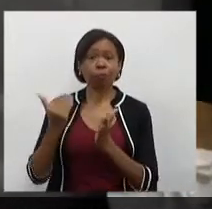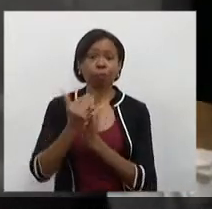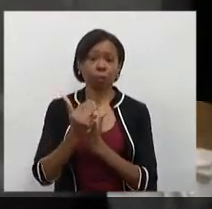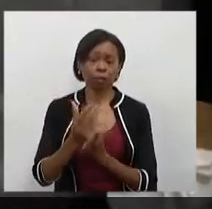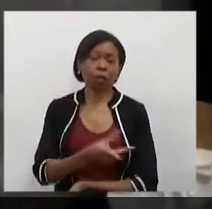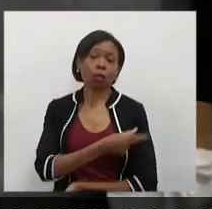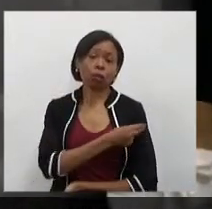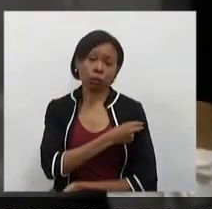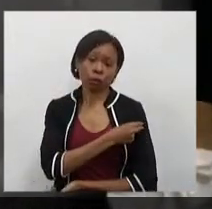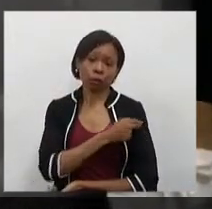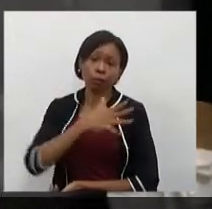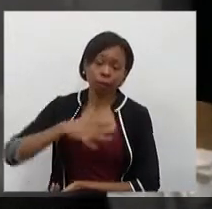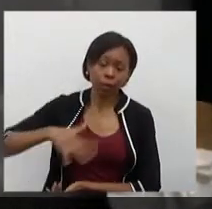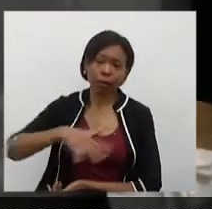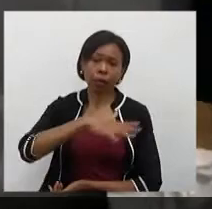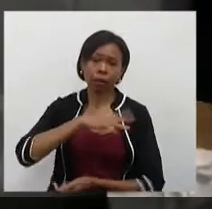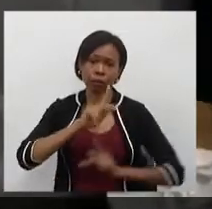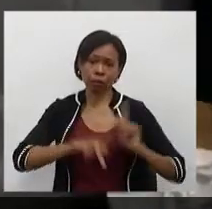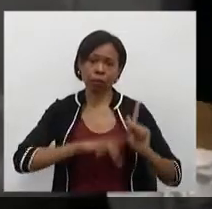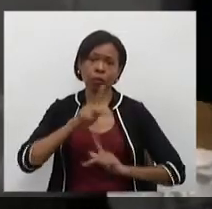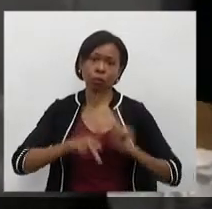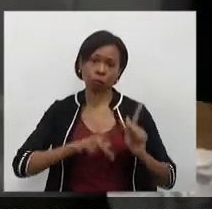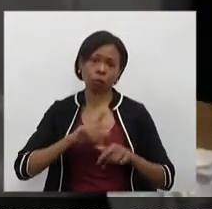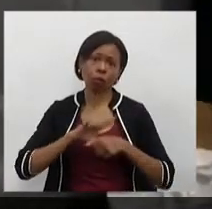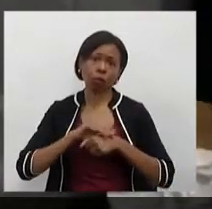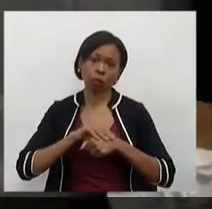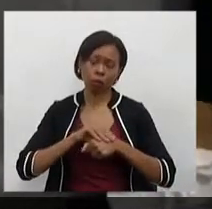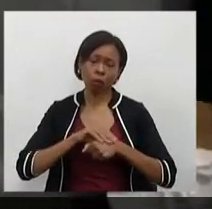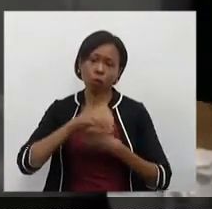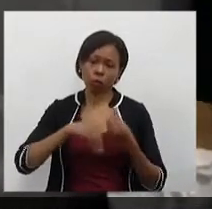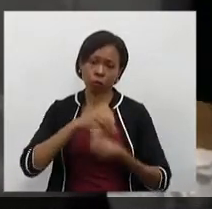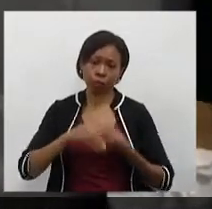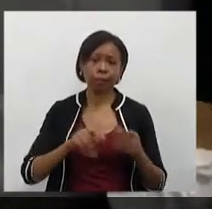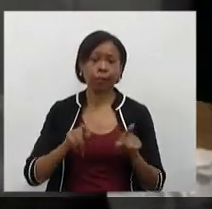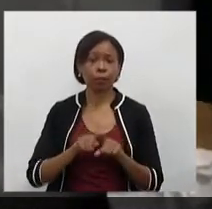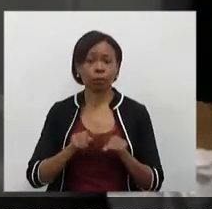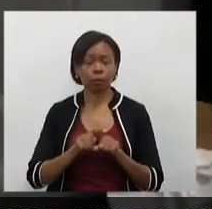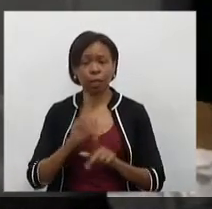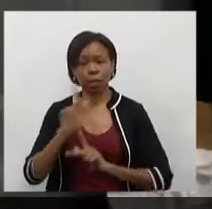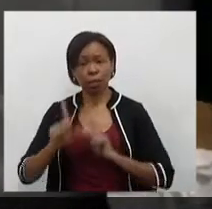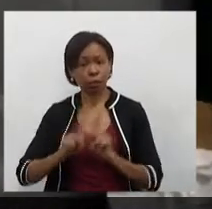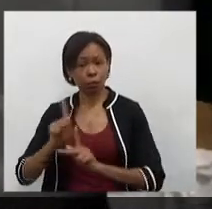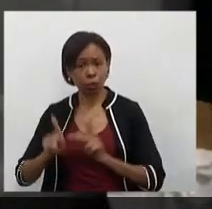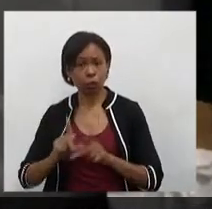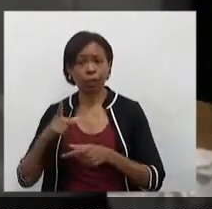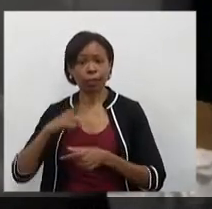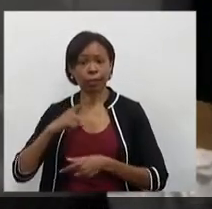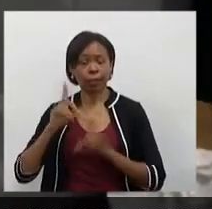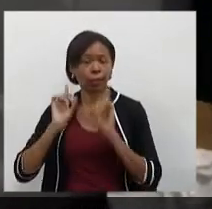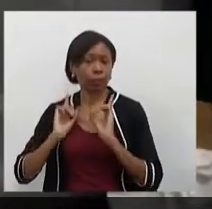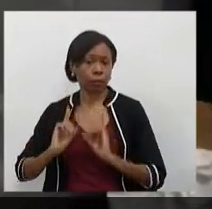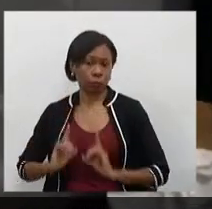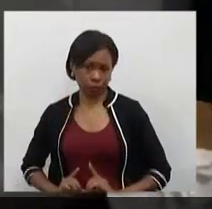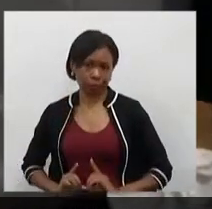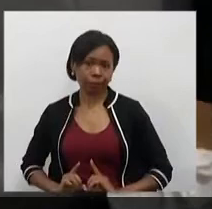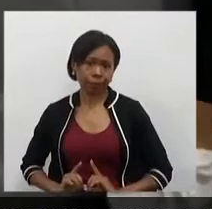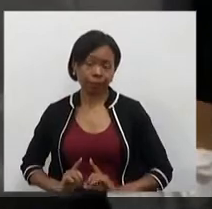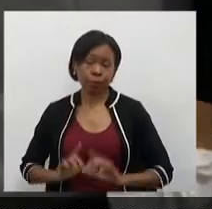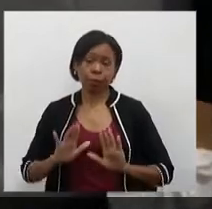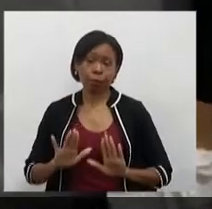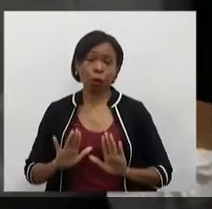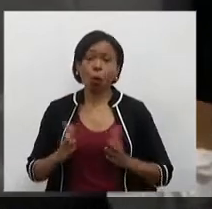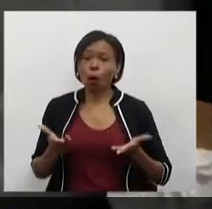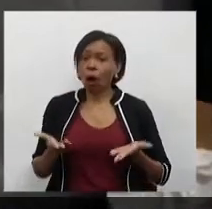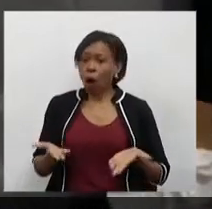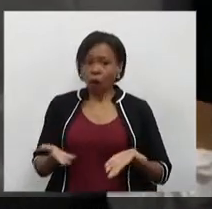a toda a população, né, de comorbidades e também das populações com deficiência. Aí. A gente não tem